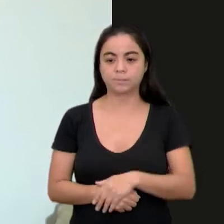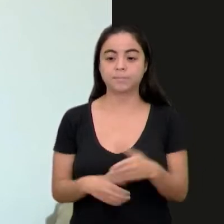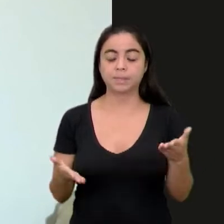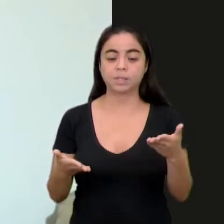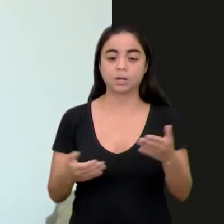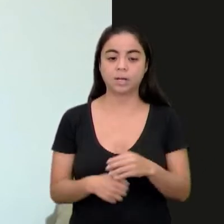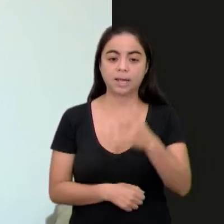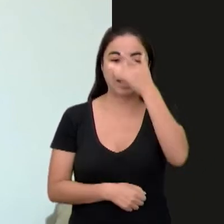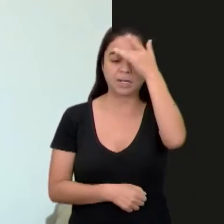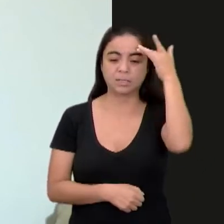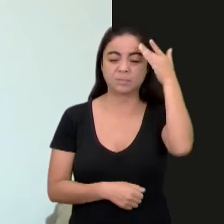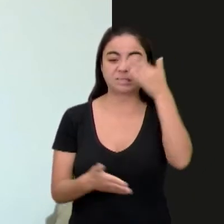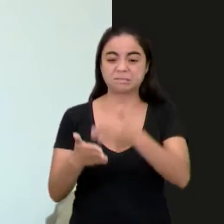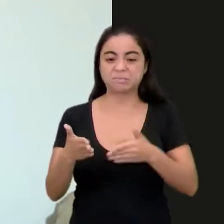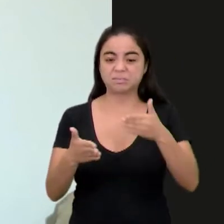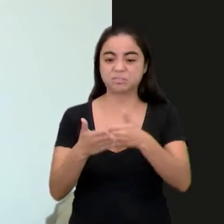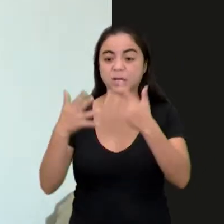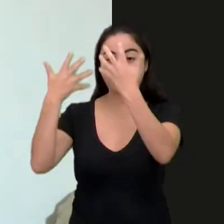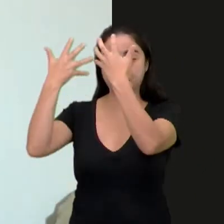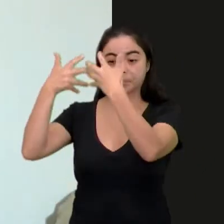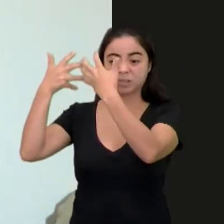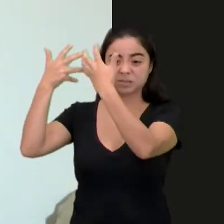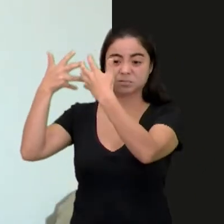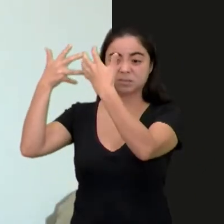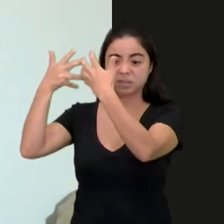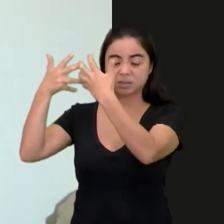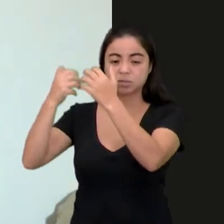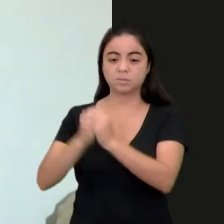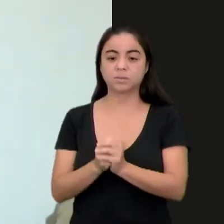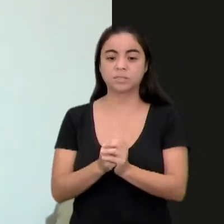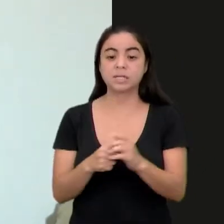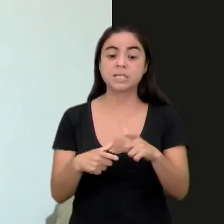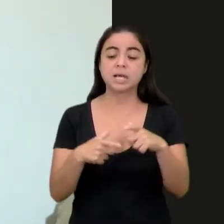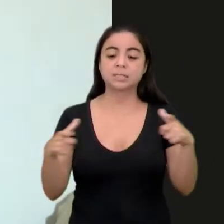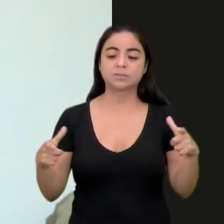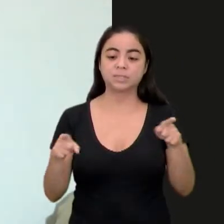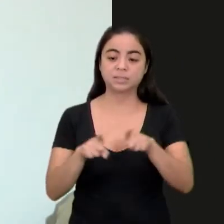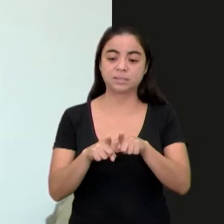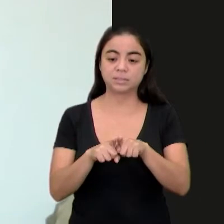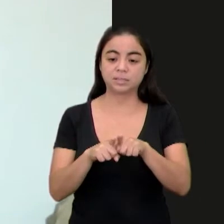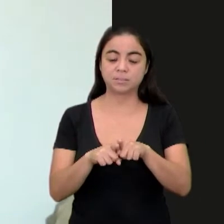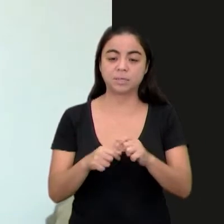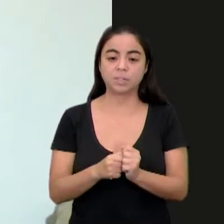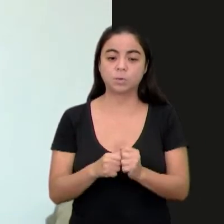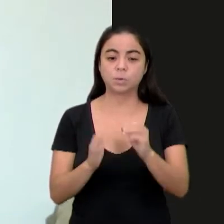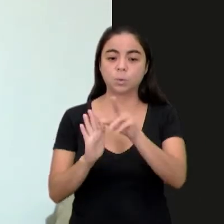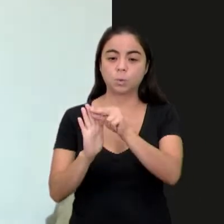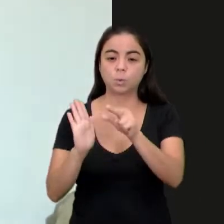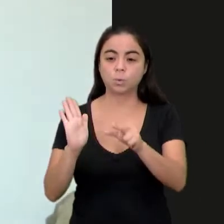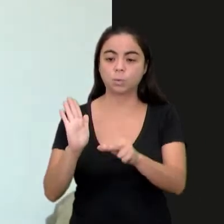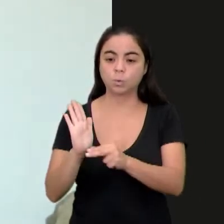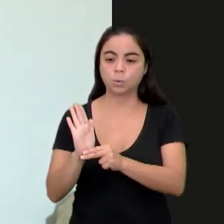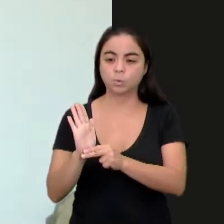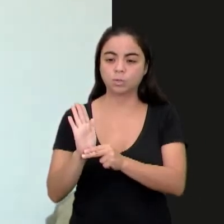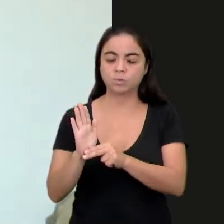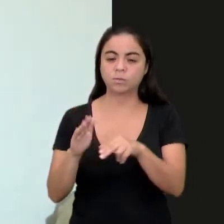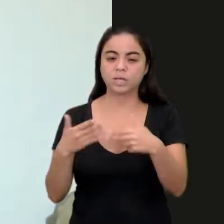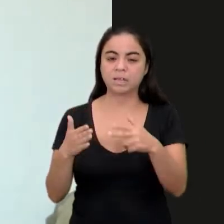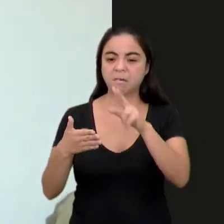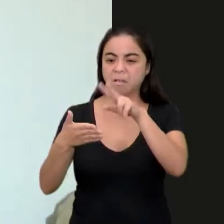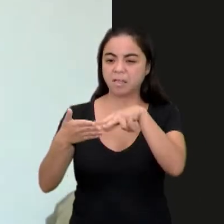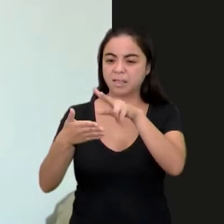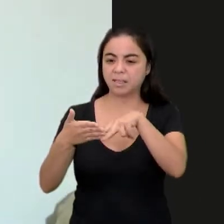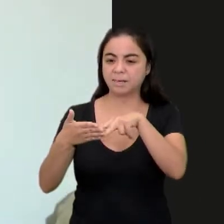pessoas também se bloqueiam para reflexão, e as pessoas muitas vezes ainda elas dão conteúdo para aquilo que leem que nem